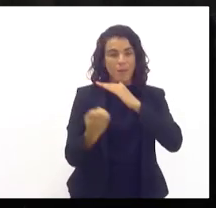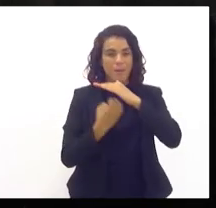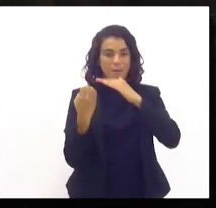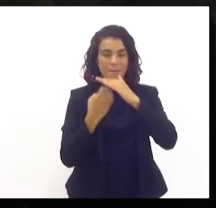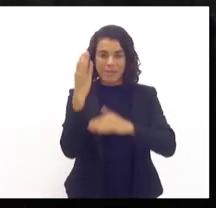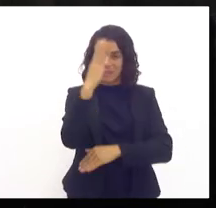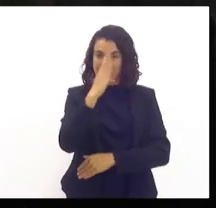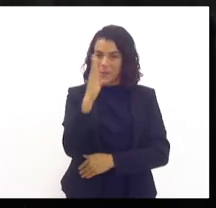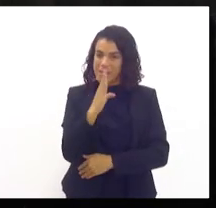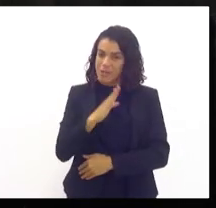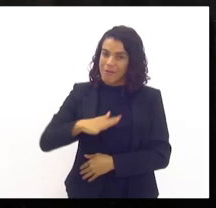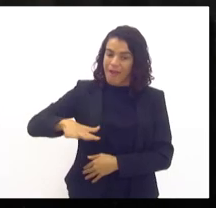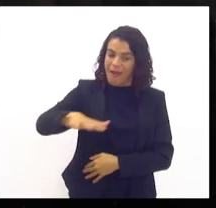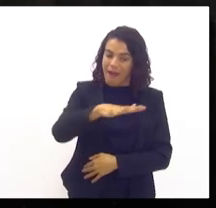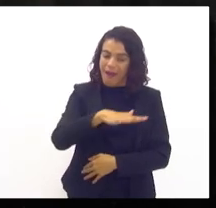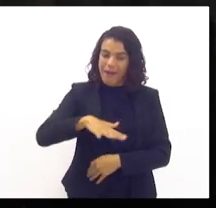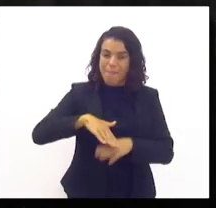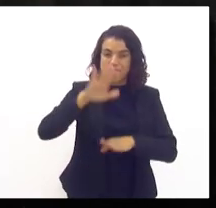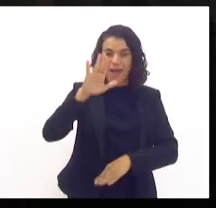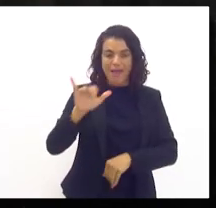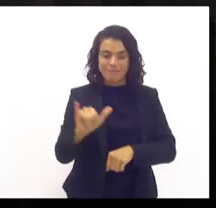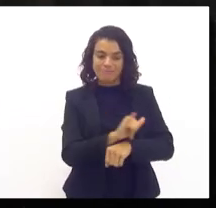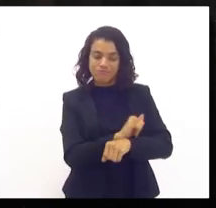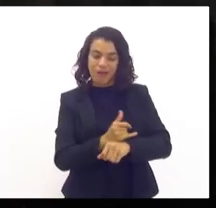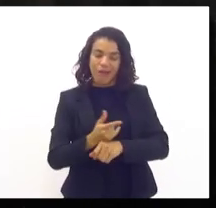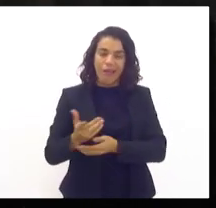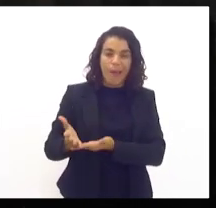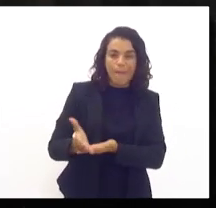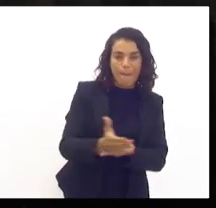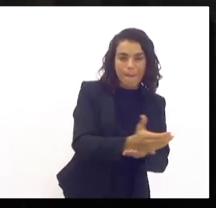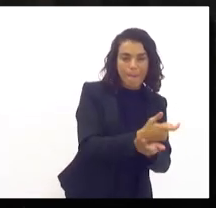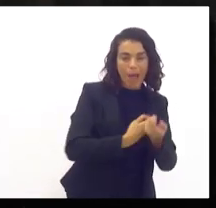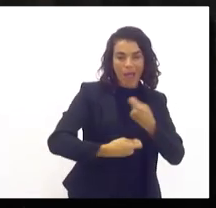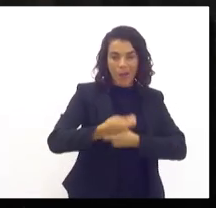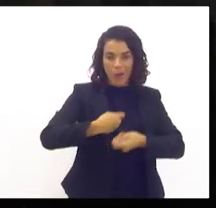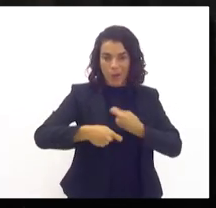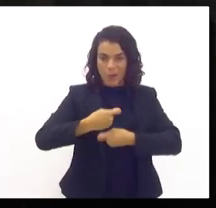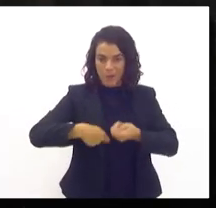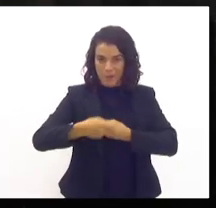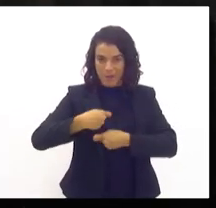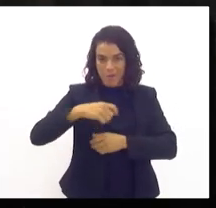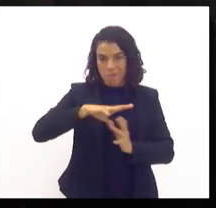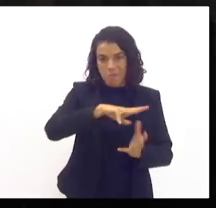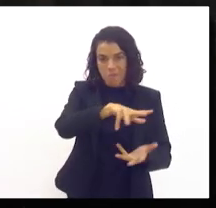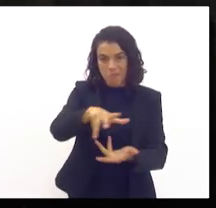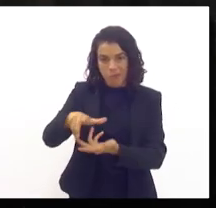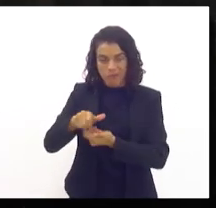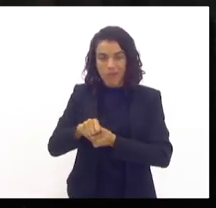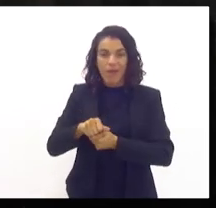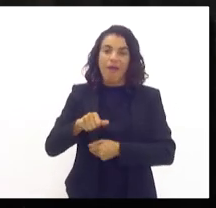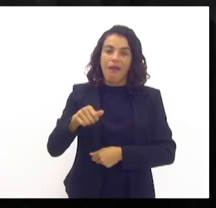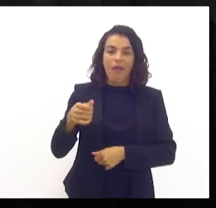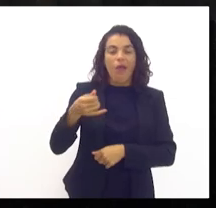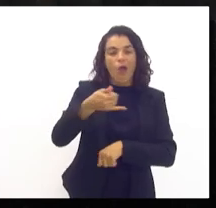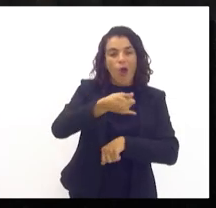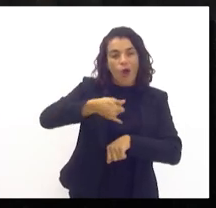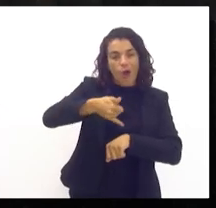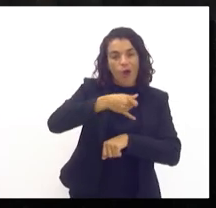na área mais estratégica da economia mundial, que é a área de óleo e